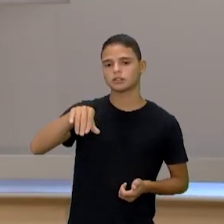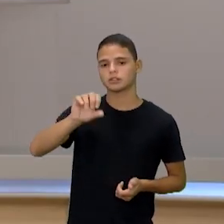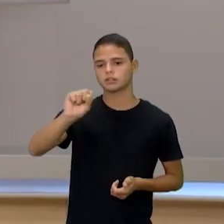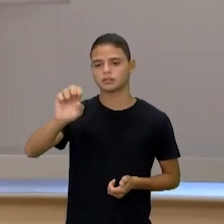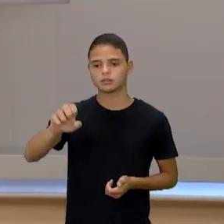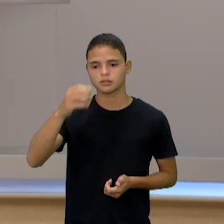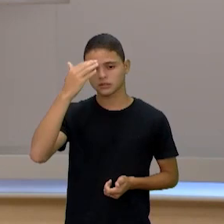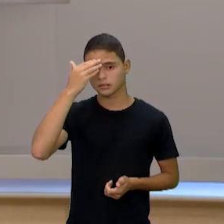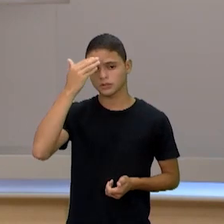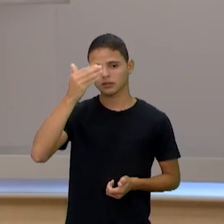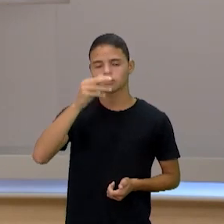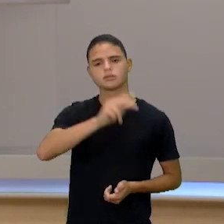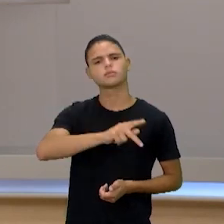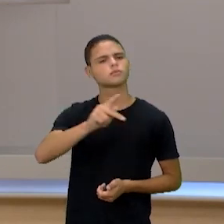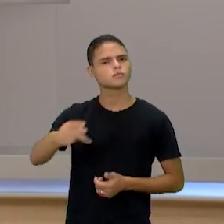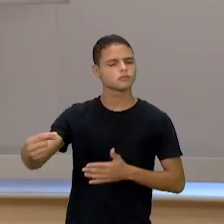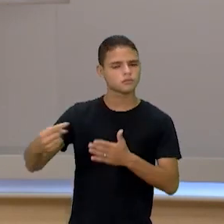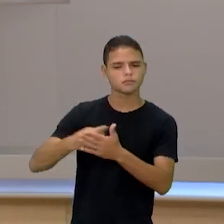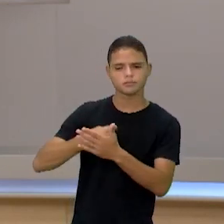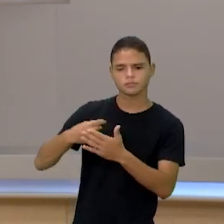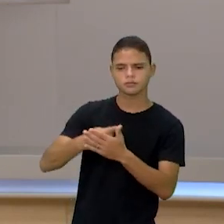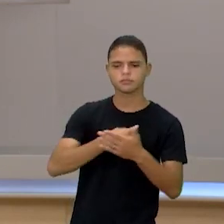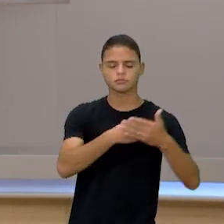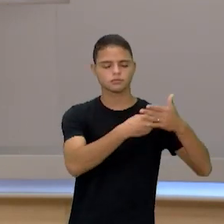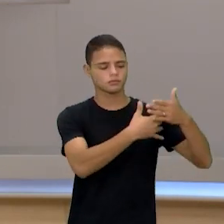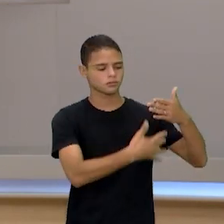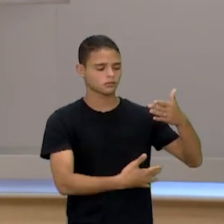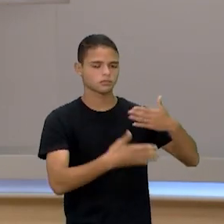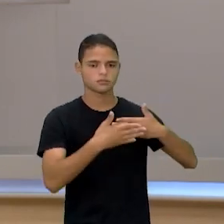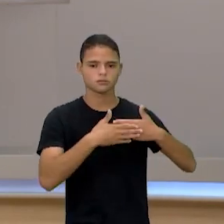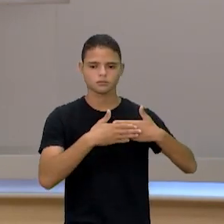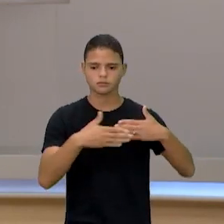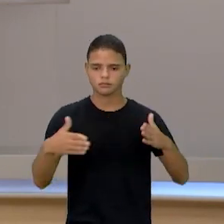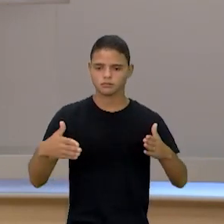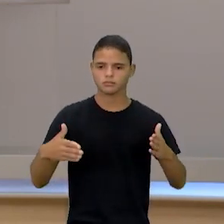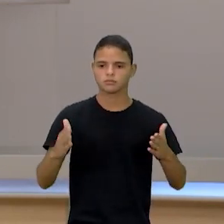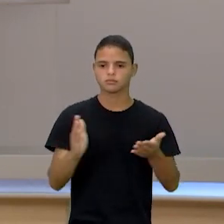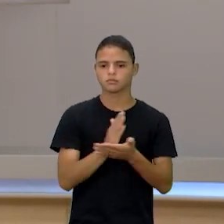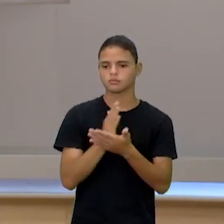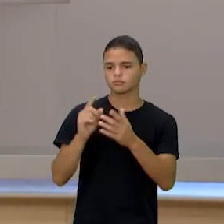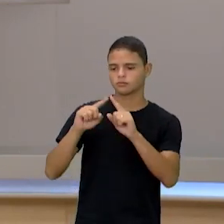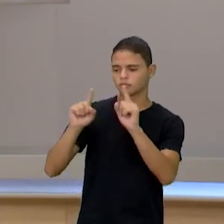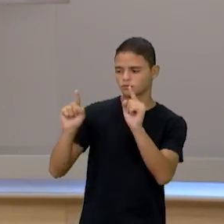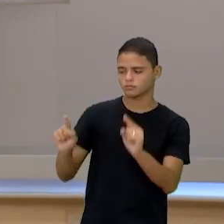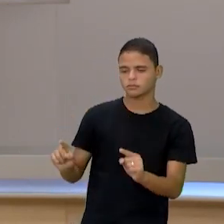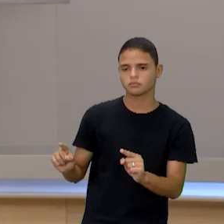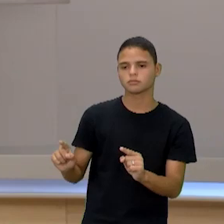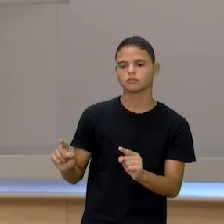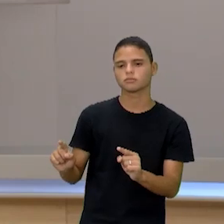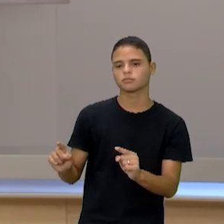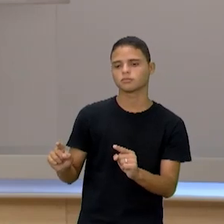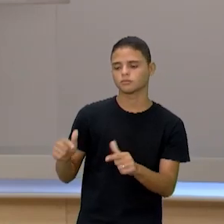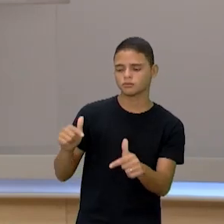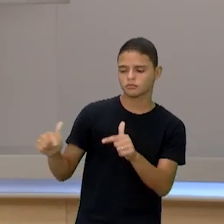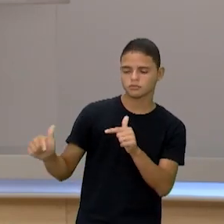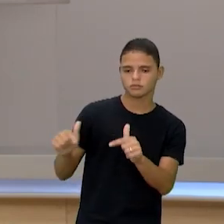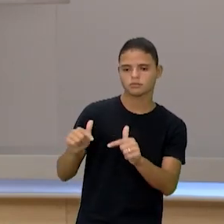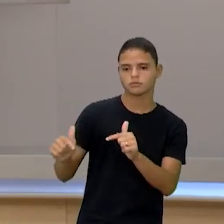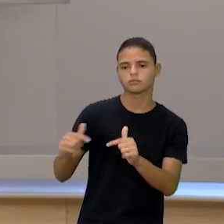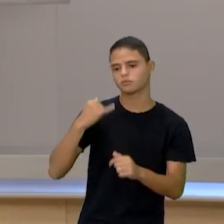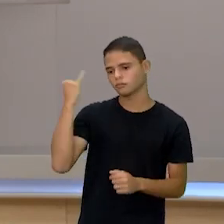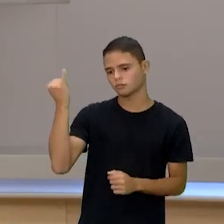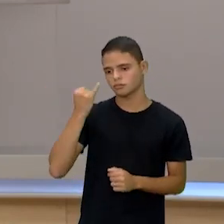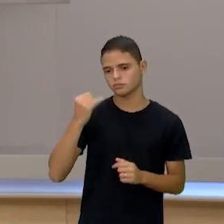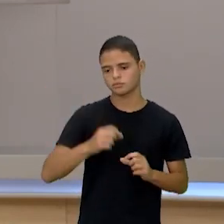Os professores também estão perguntando aqui no chat sobre a abertura de serviços, né, no formato itinerante ou sala de recursos. É